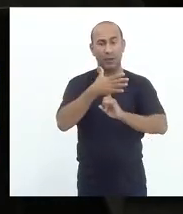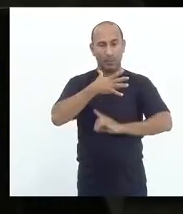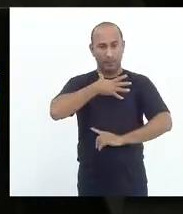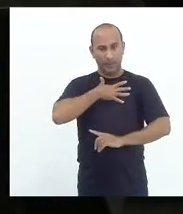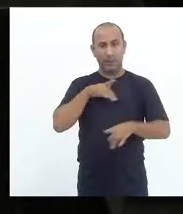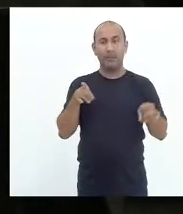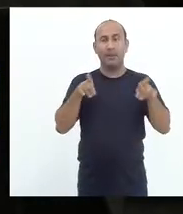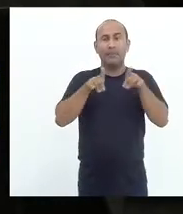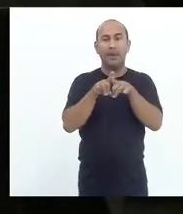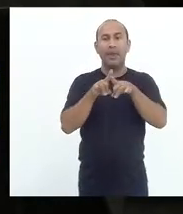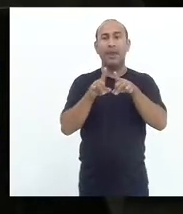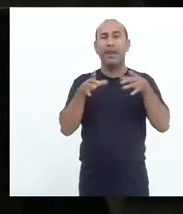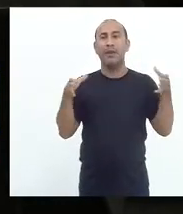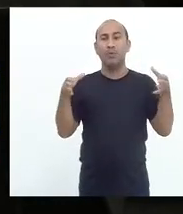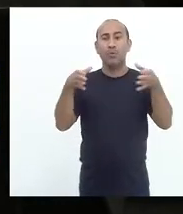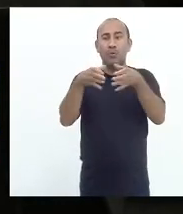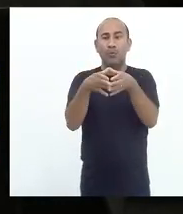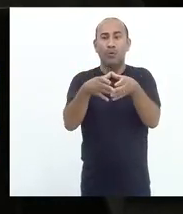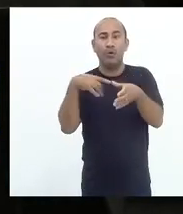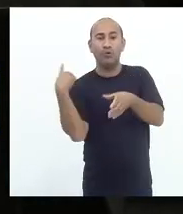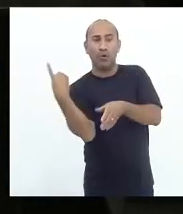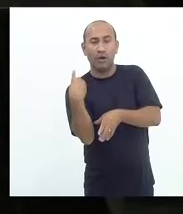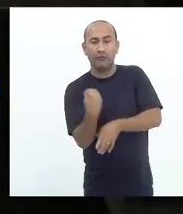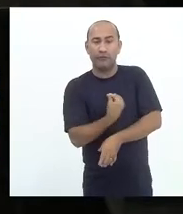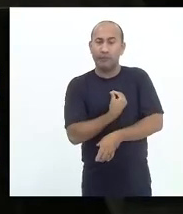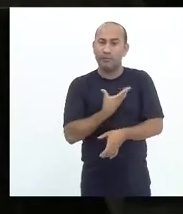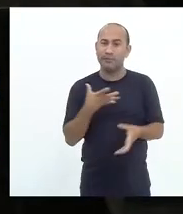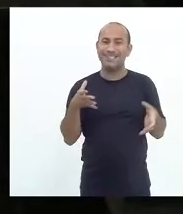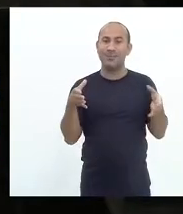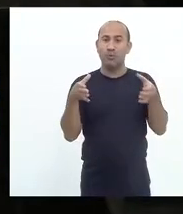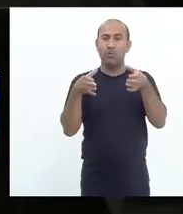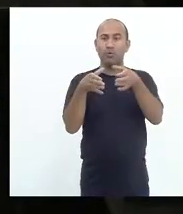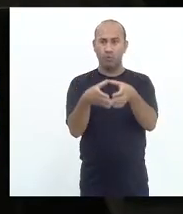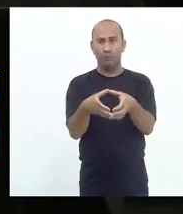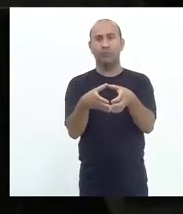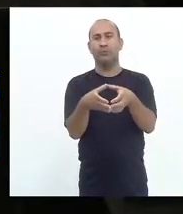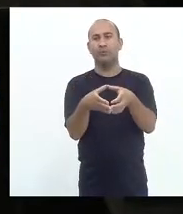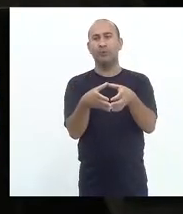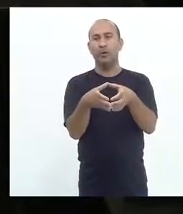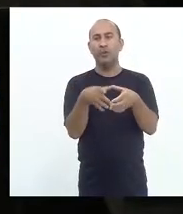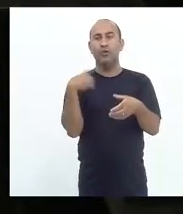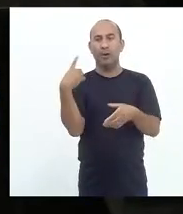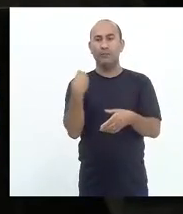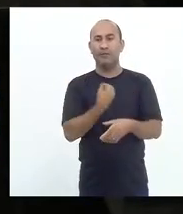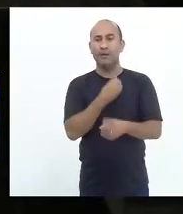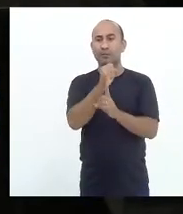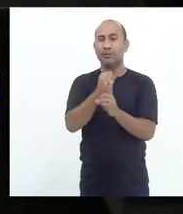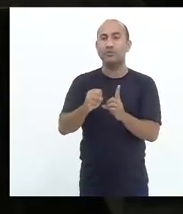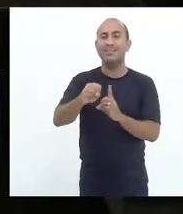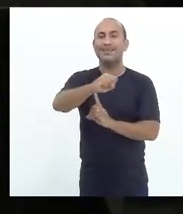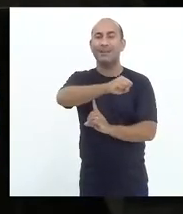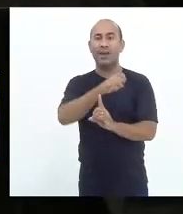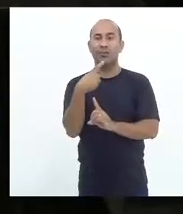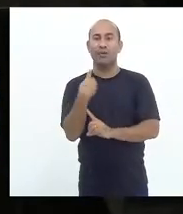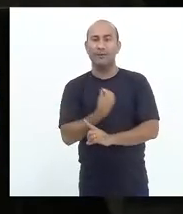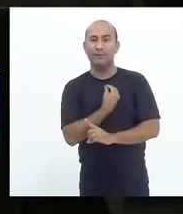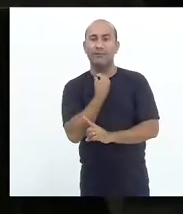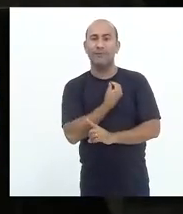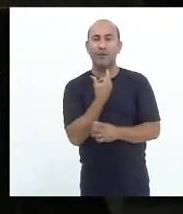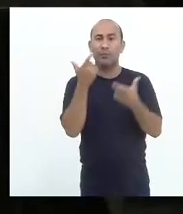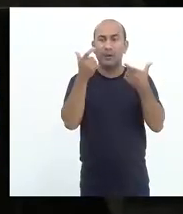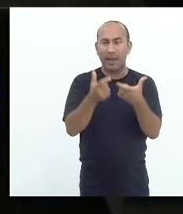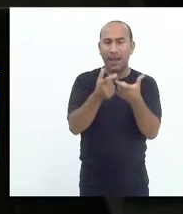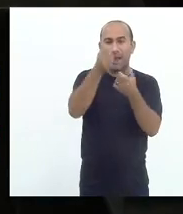e coletiva. Nós vivemos em coletividades, né? Nós vivemos em uma sociedade, nós convivemos em ambientes